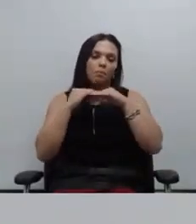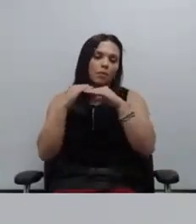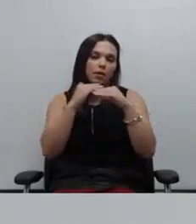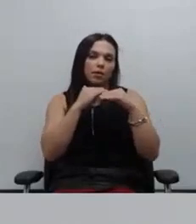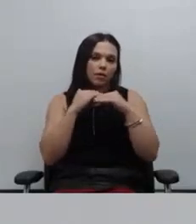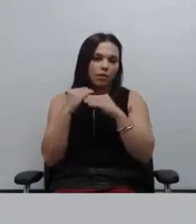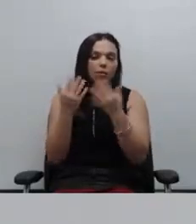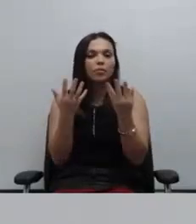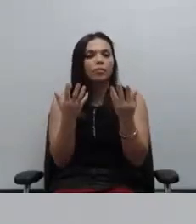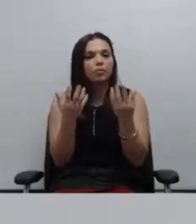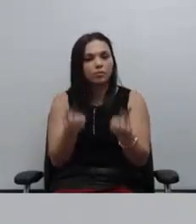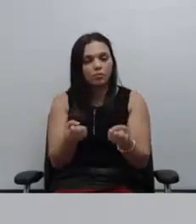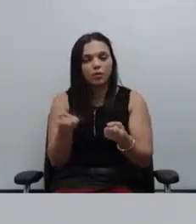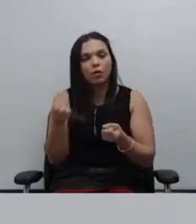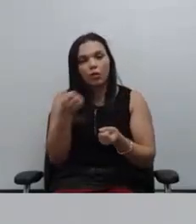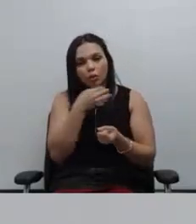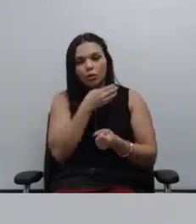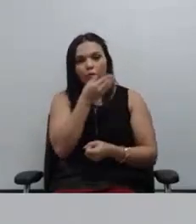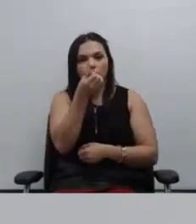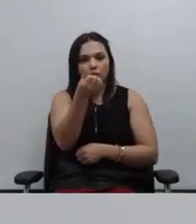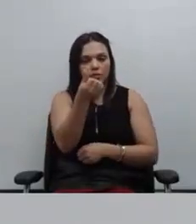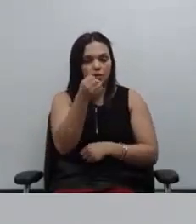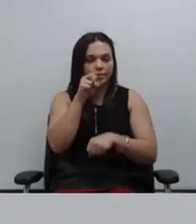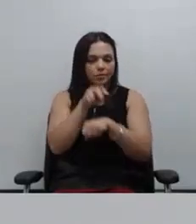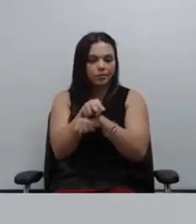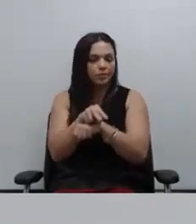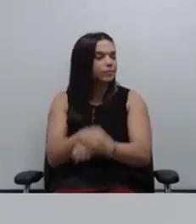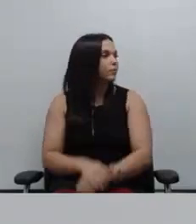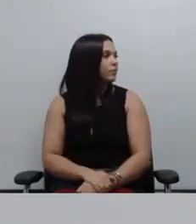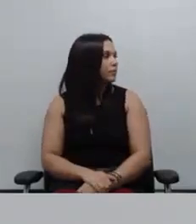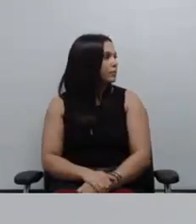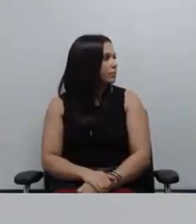para considerarem agora os novos membros, são 6 vagas.